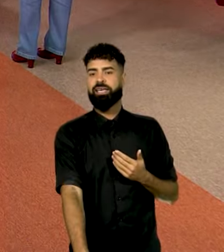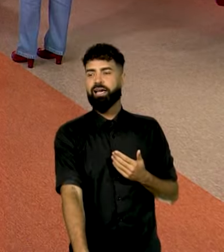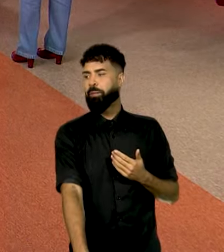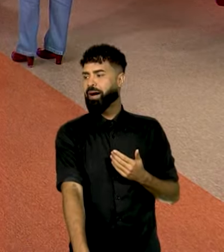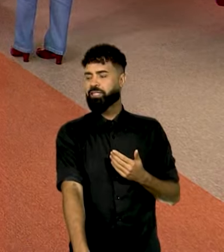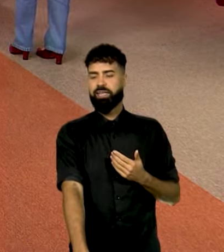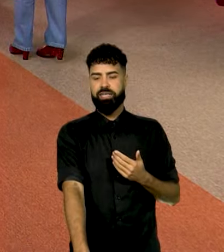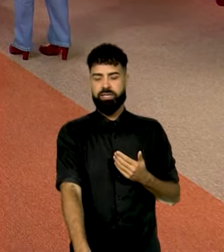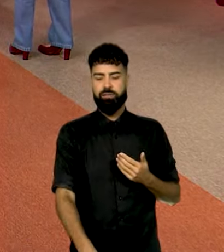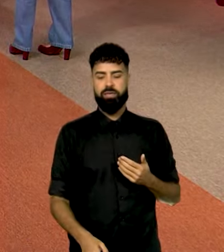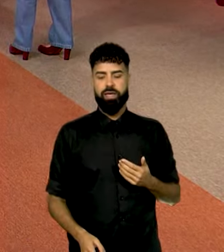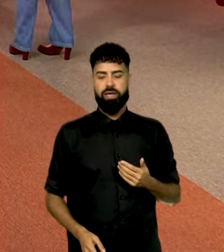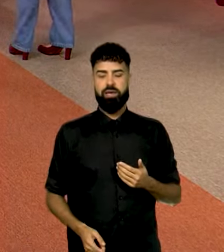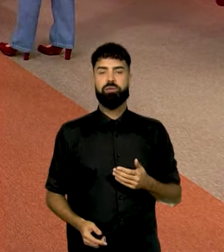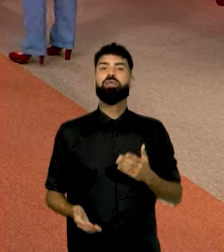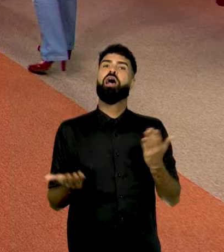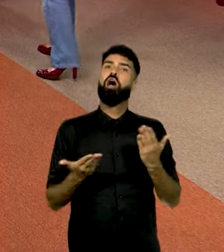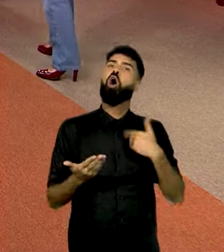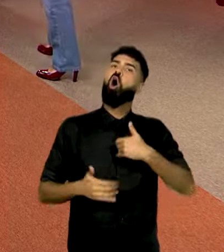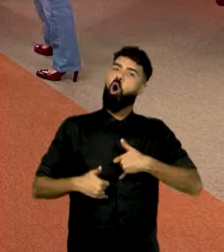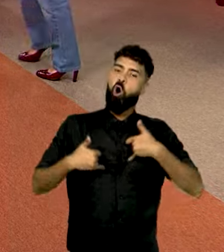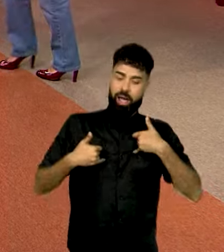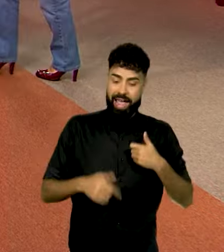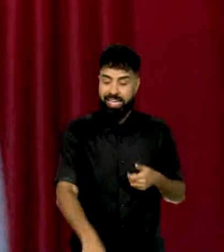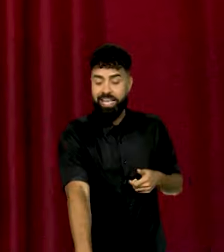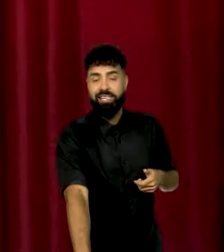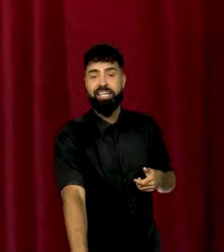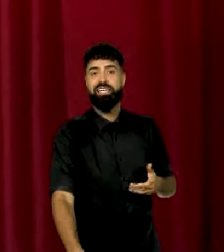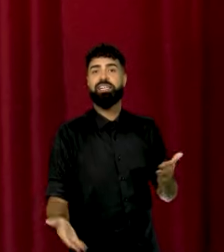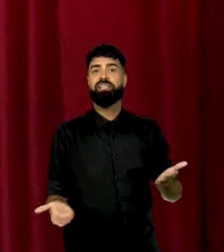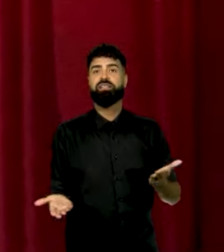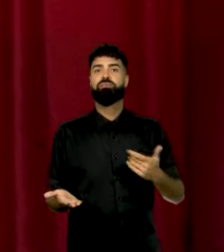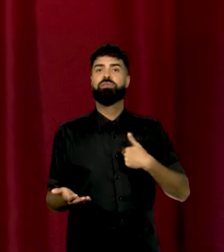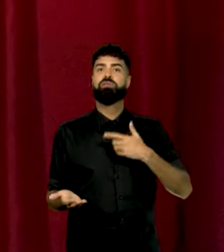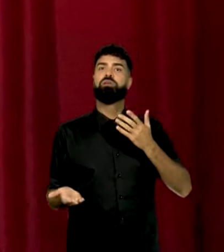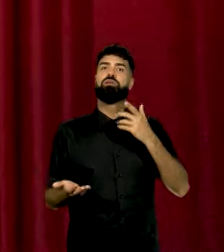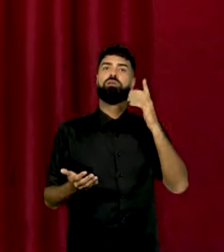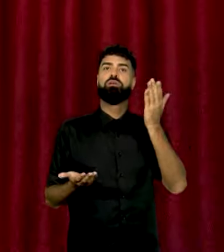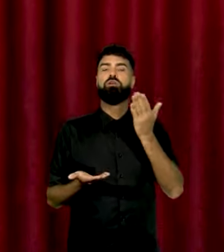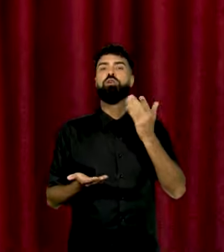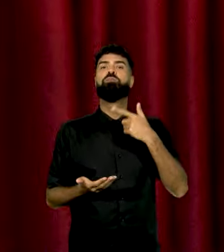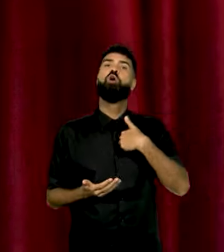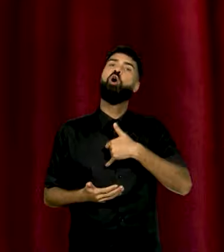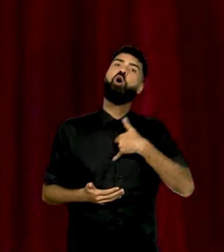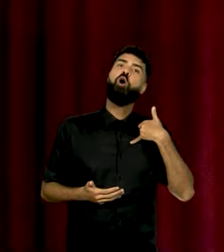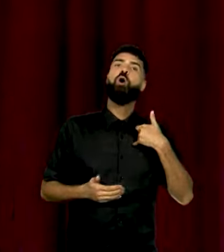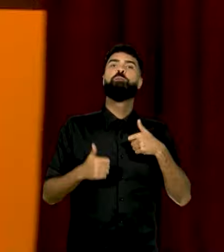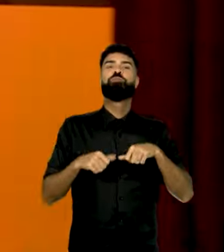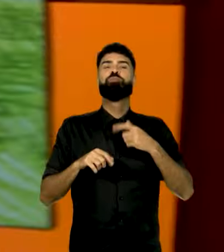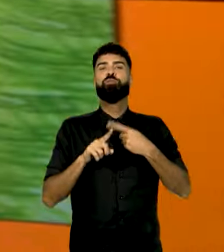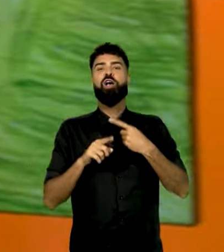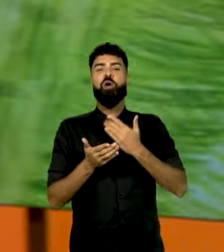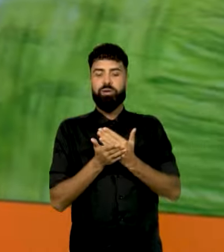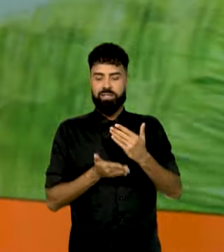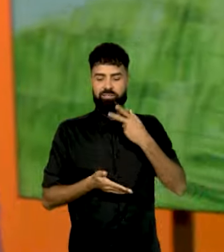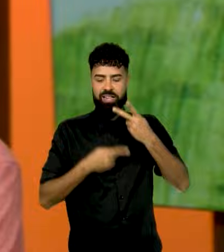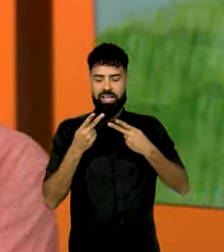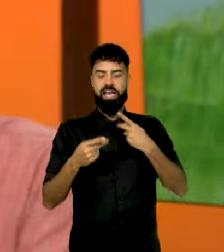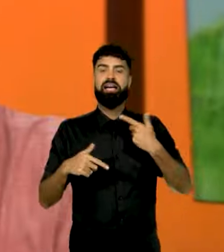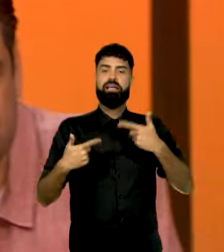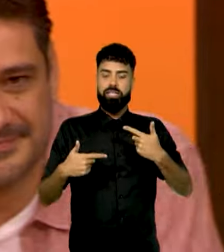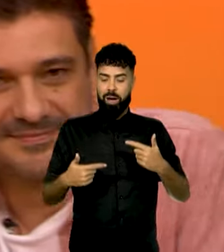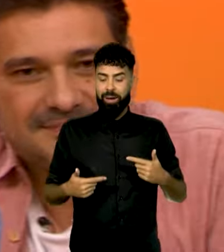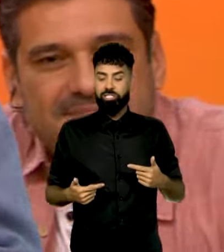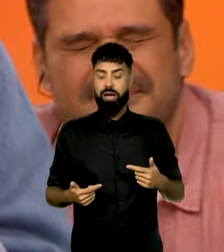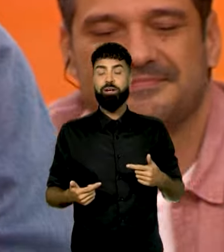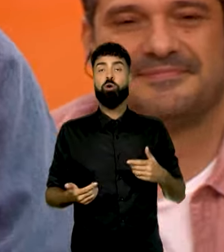Tá tudo bem com você, meu amor? É uma honra estar aqui hoje. Claro. Bom, vamos começar falando sobre o trabalho para, o bem, para